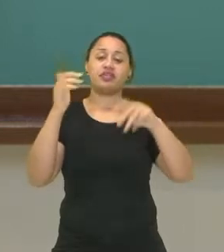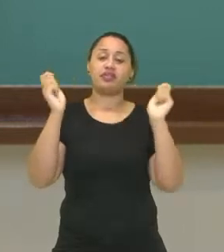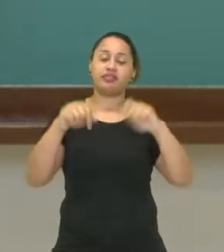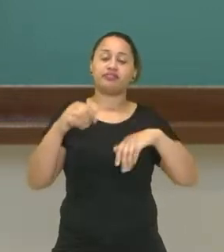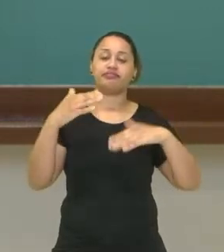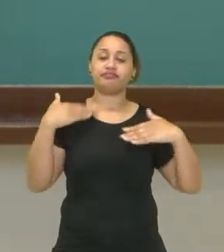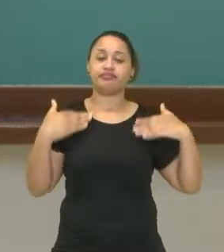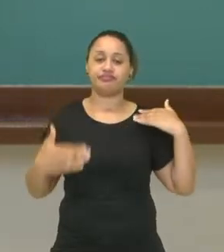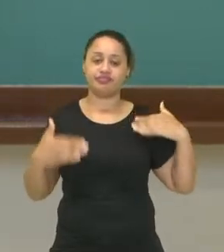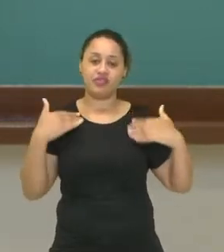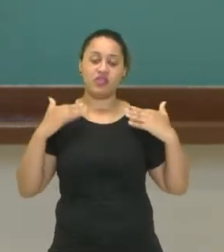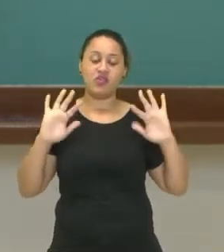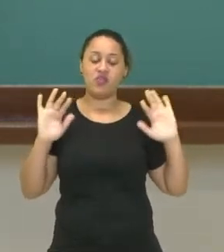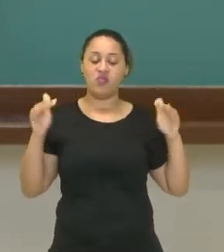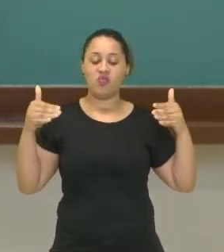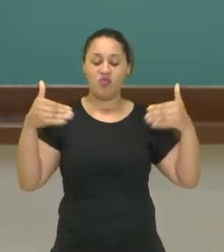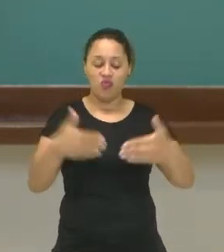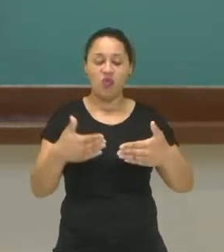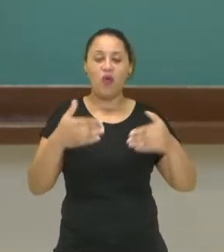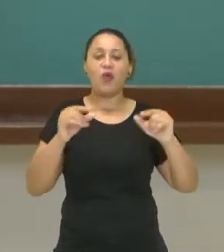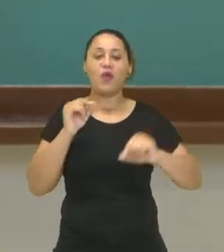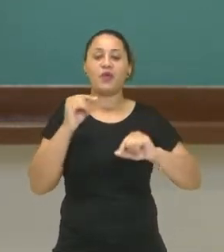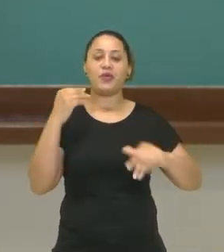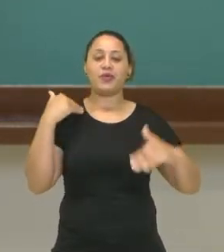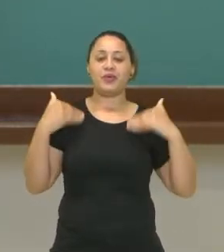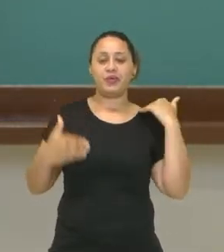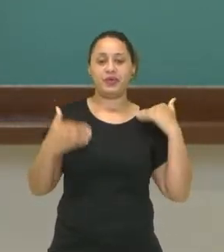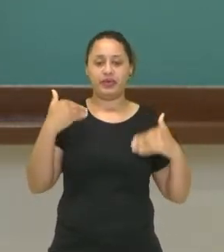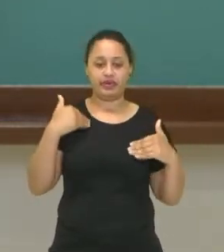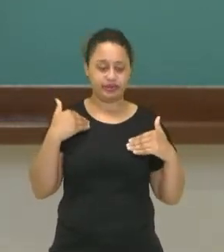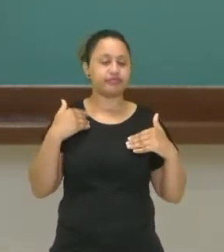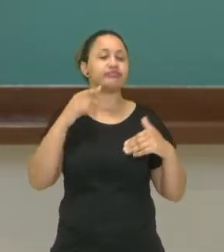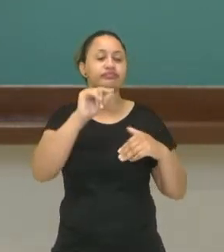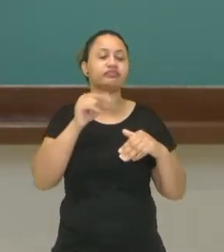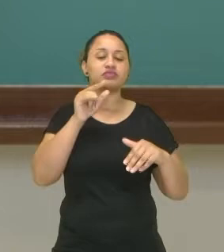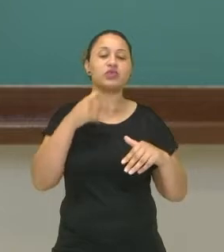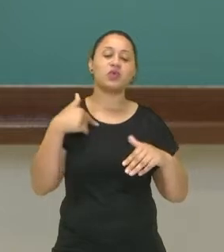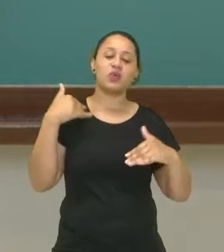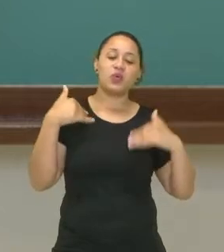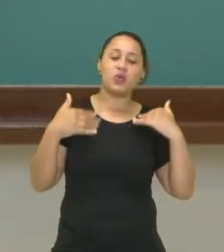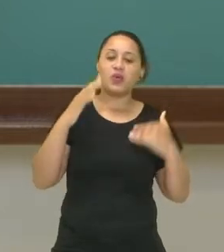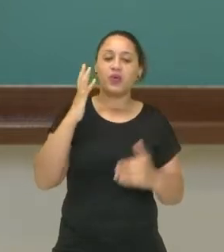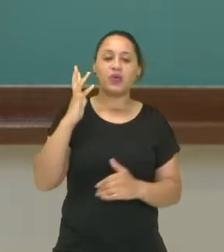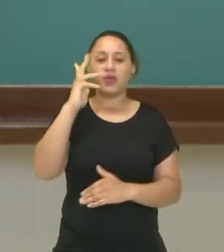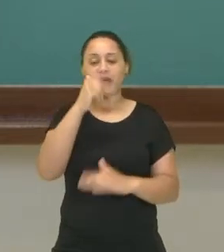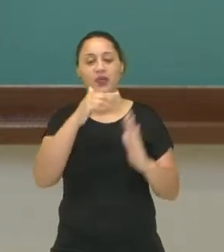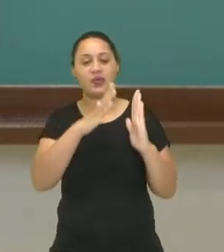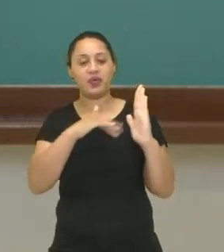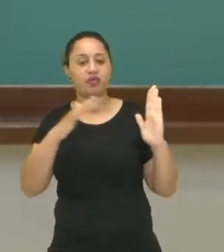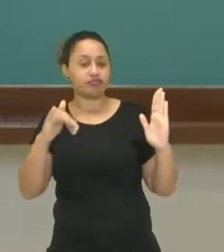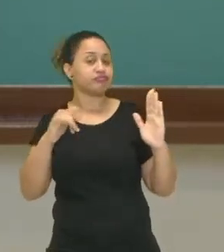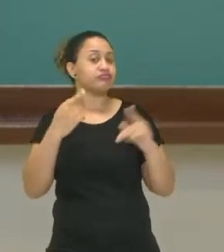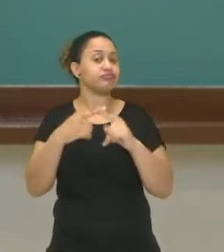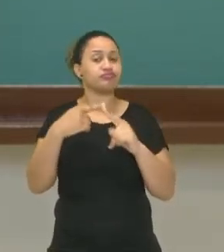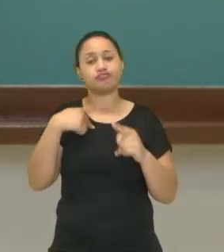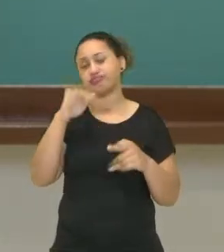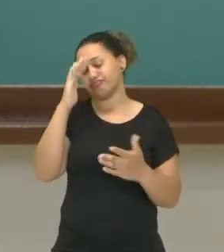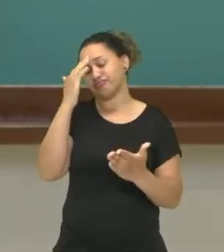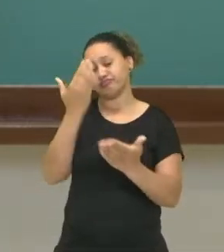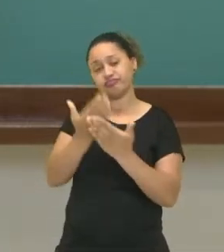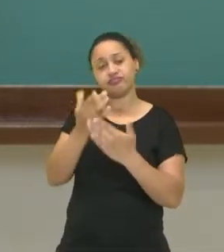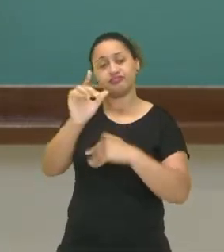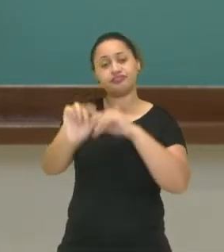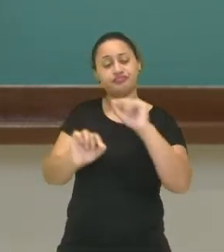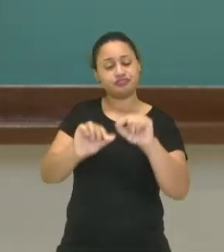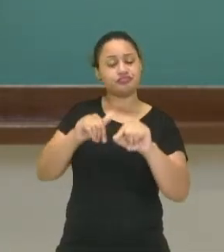Eles cultuavam muito o corpo, essa beleza estética, porque eles acreditavam que quanto